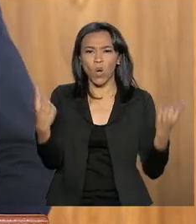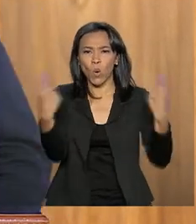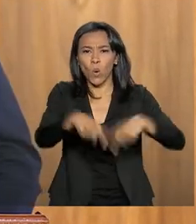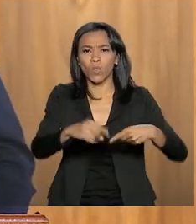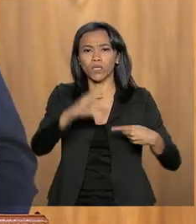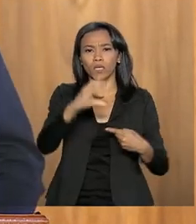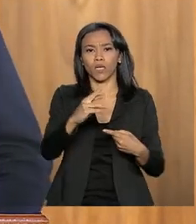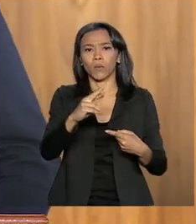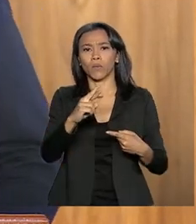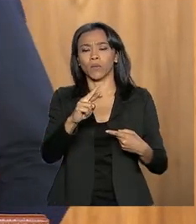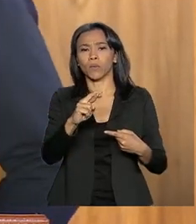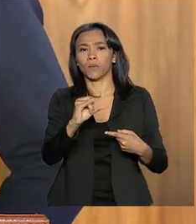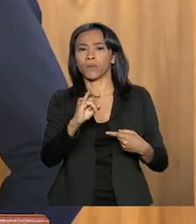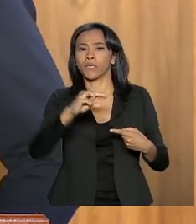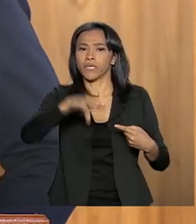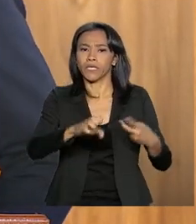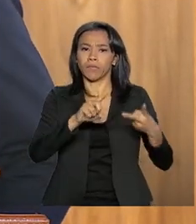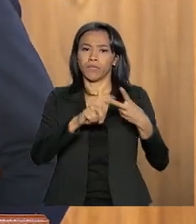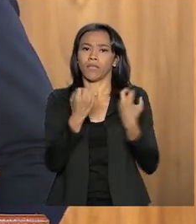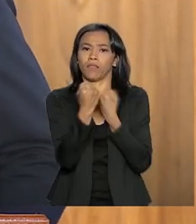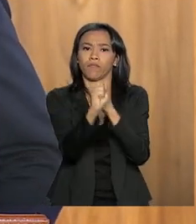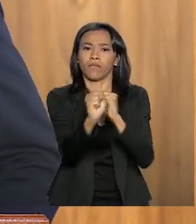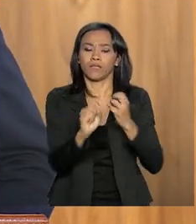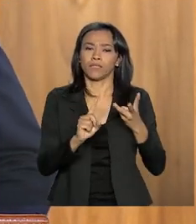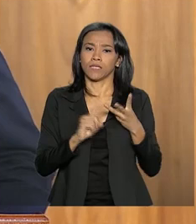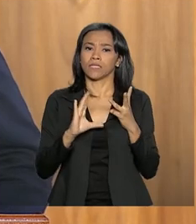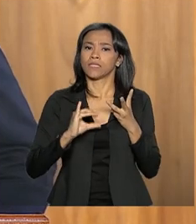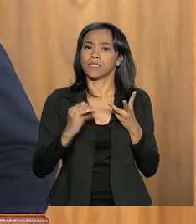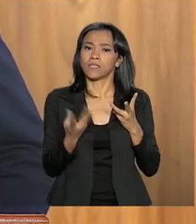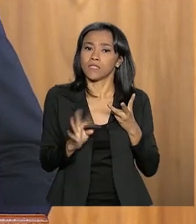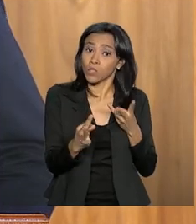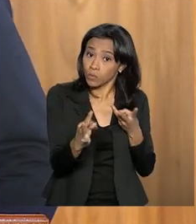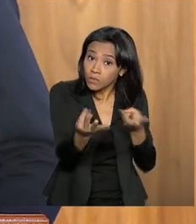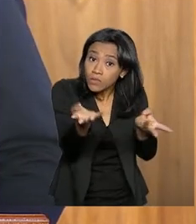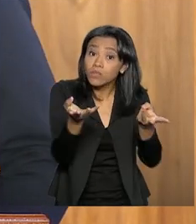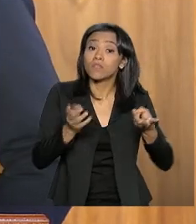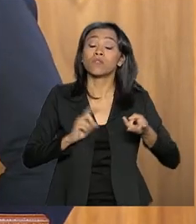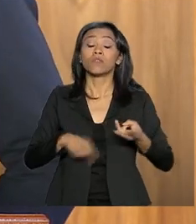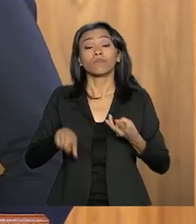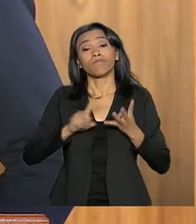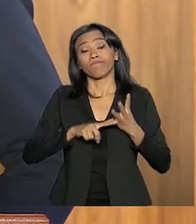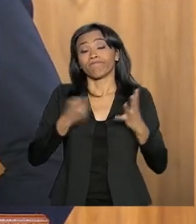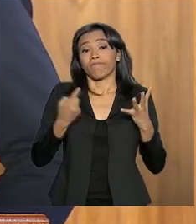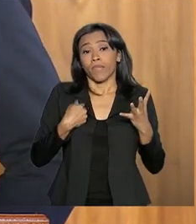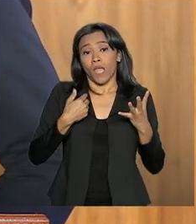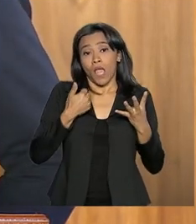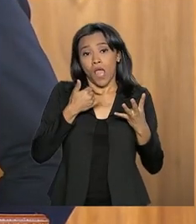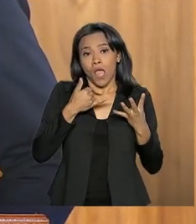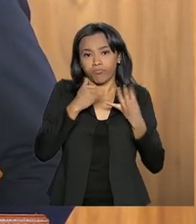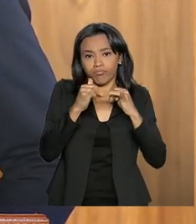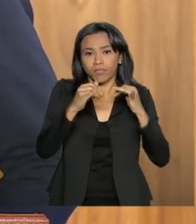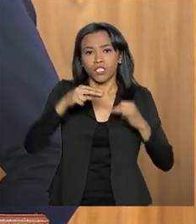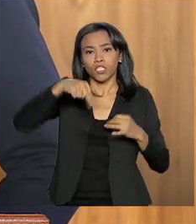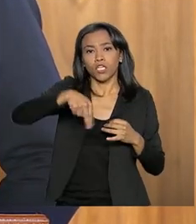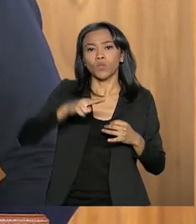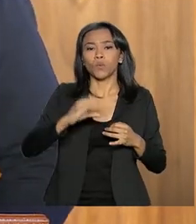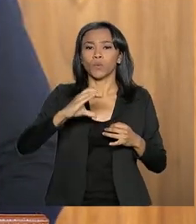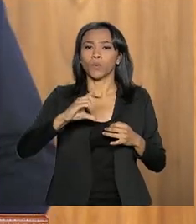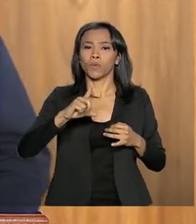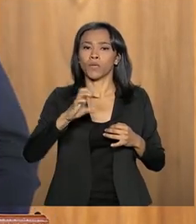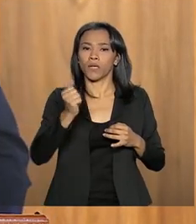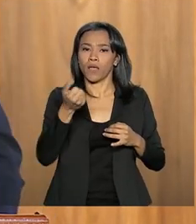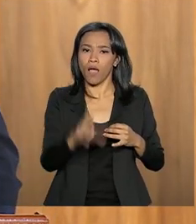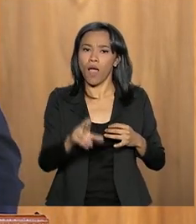organizado, defesa, ciência e tecnologia, energia nuclear e